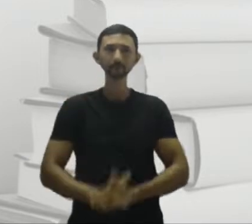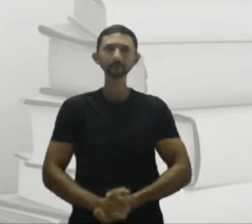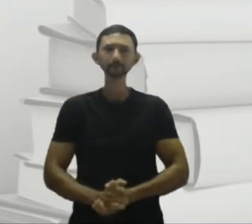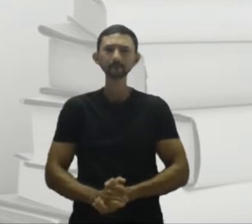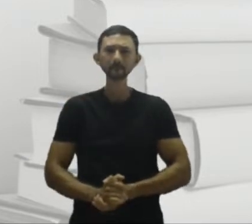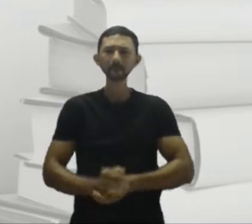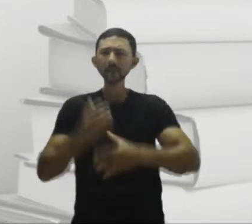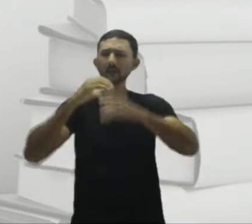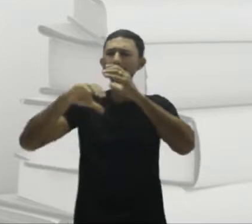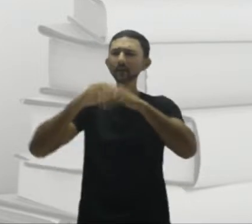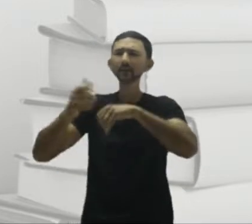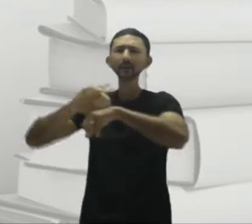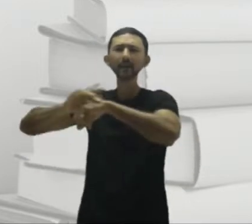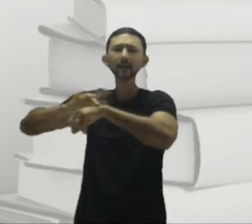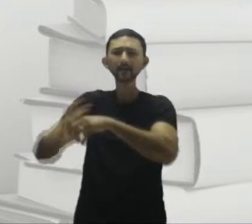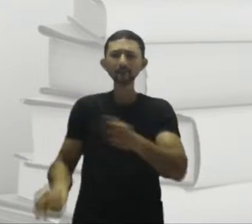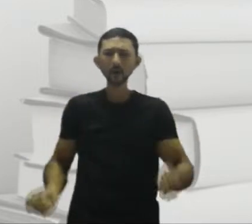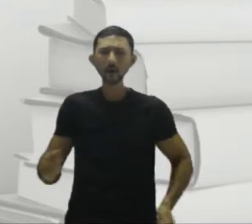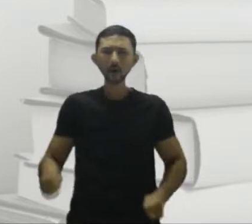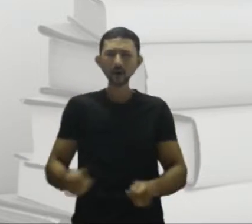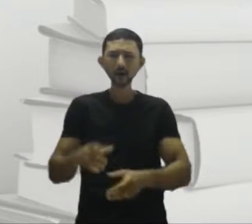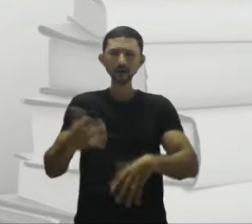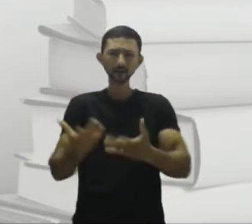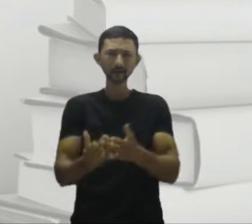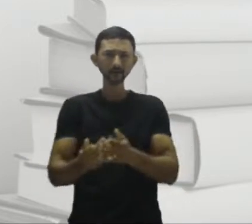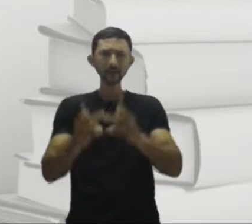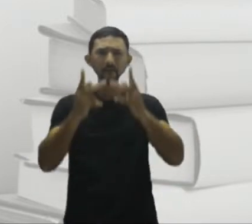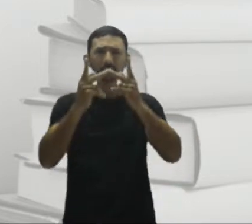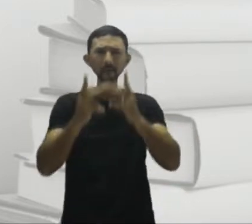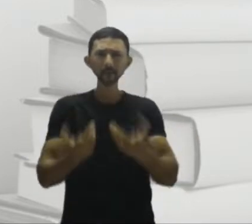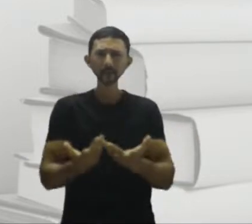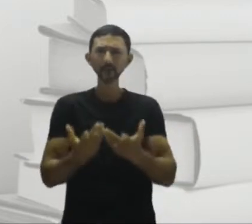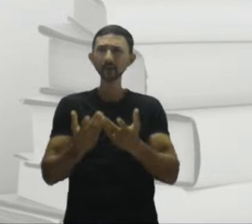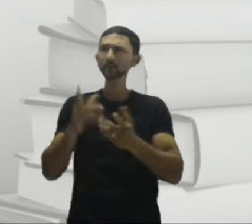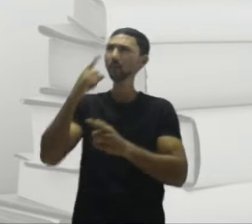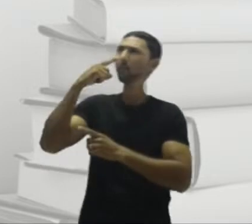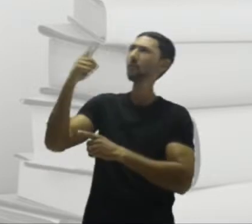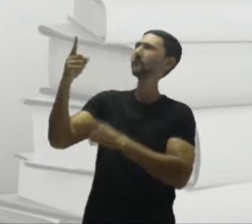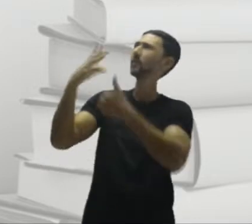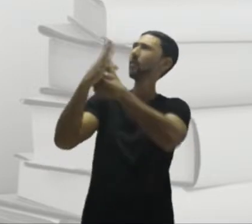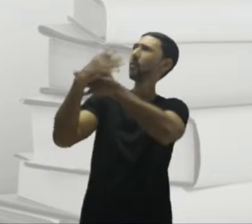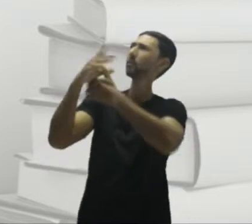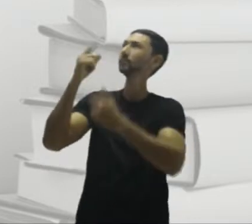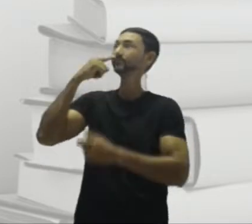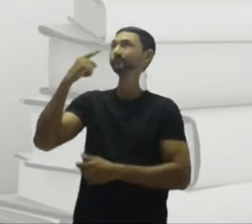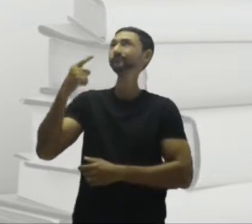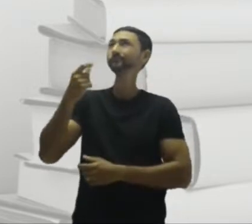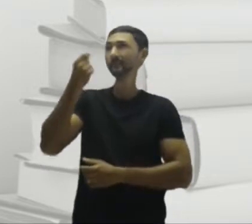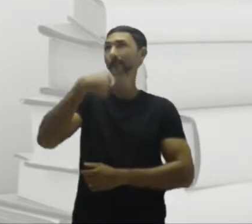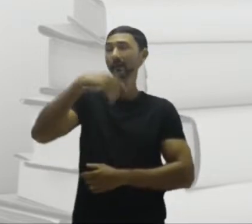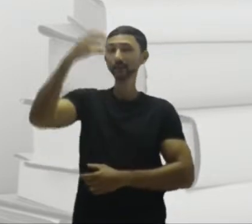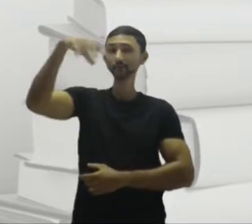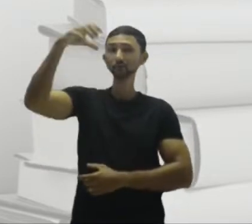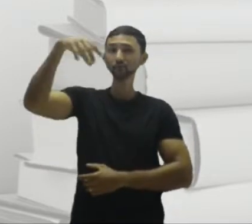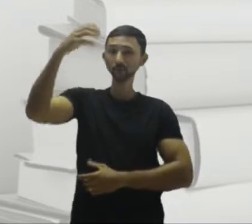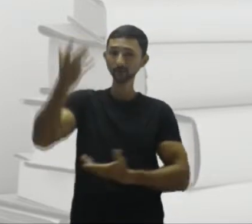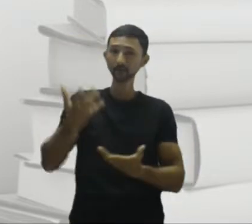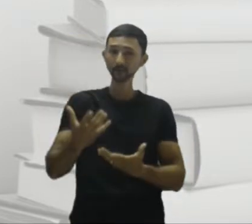fui cantar carimbola no ver-o-peso. Urubu sobrevoando, eu logo pude prever. Parece que vai